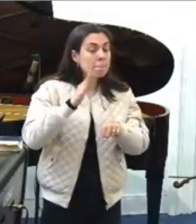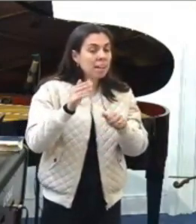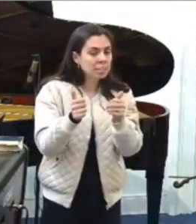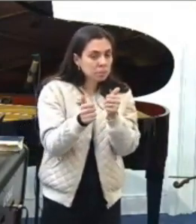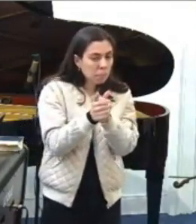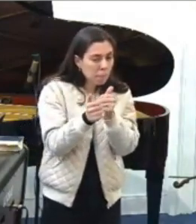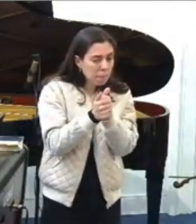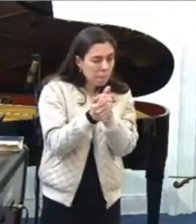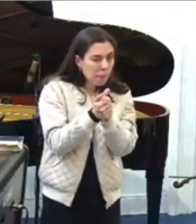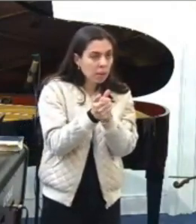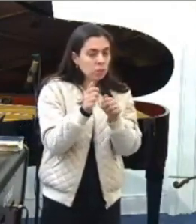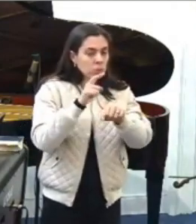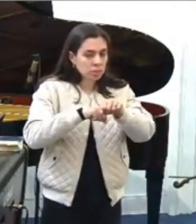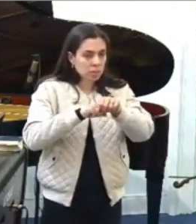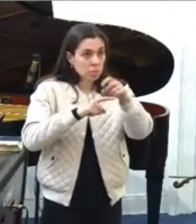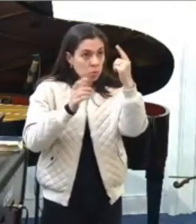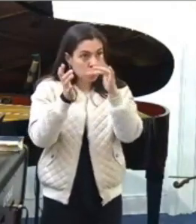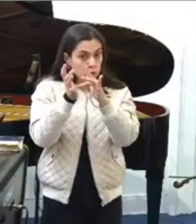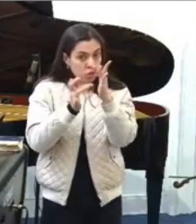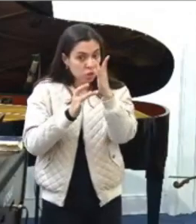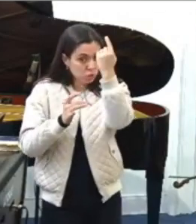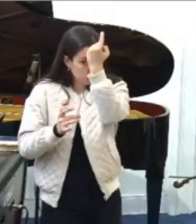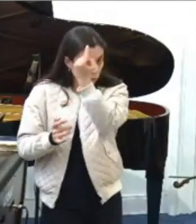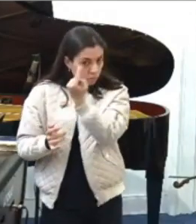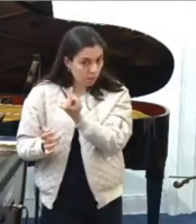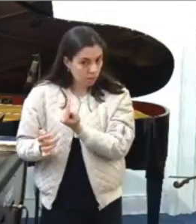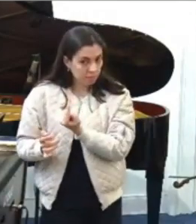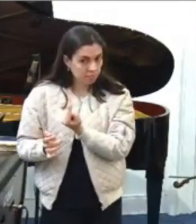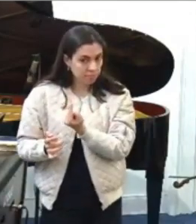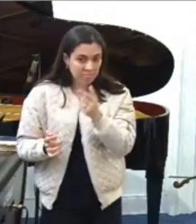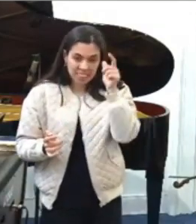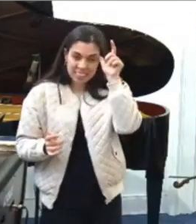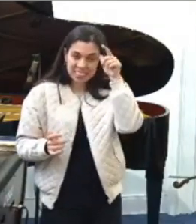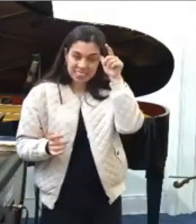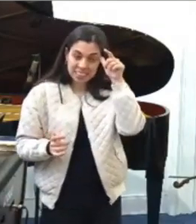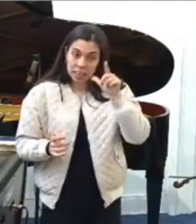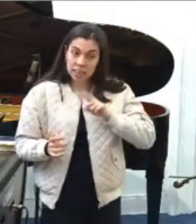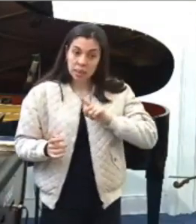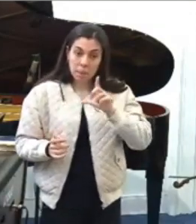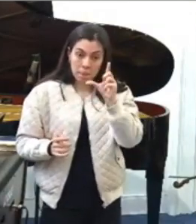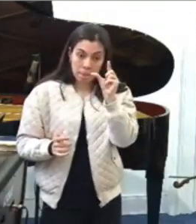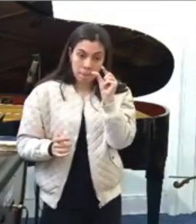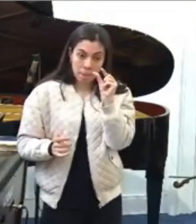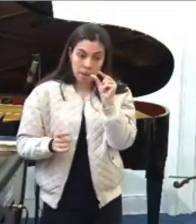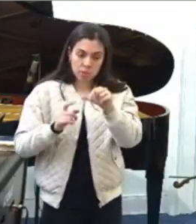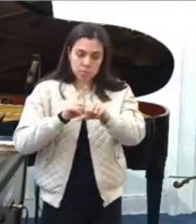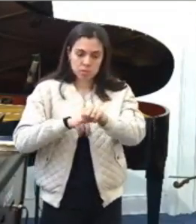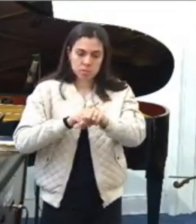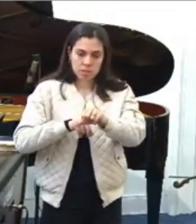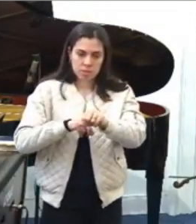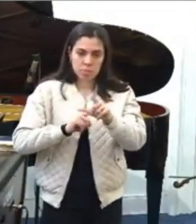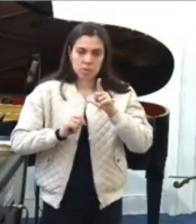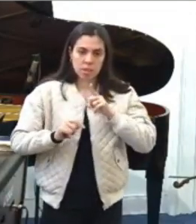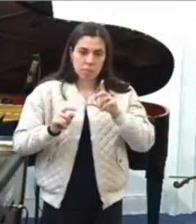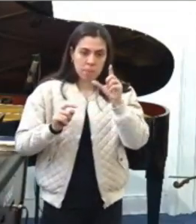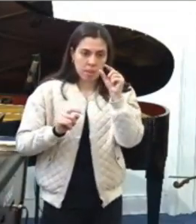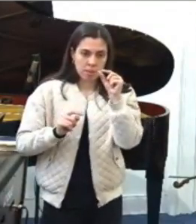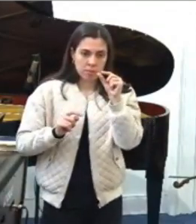E uma vez que estamos ainda em cenários mais confortáveis que nossos irmãos que se espalham pelo